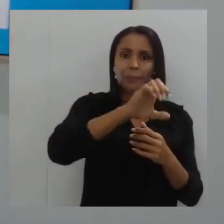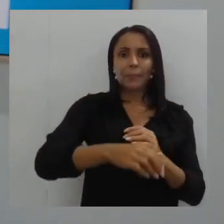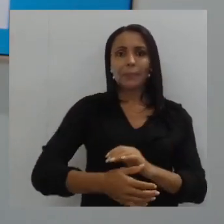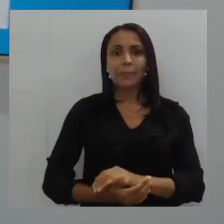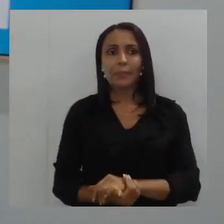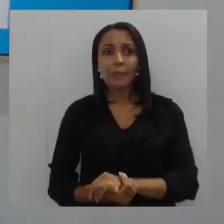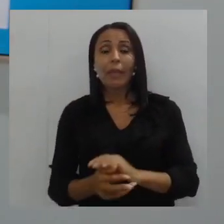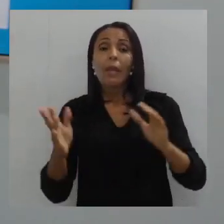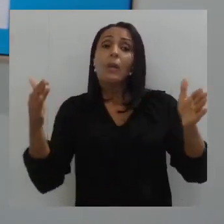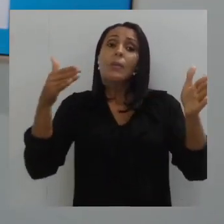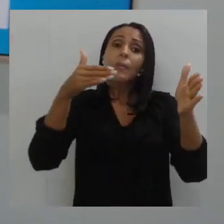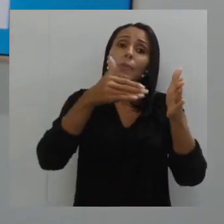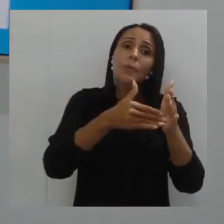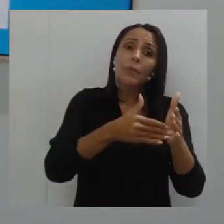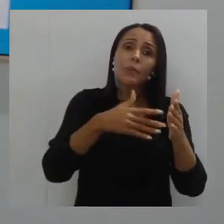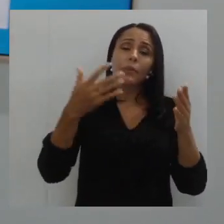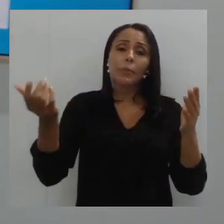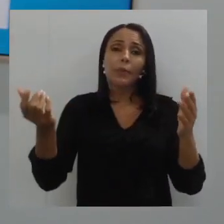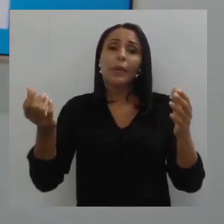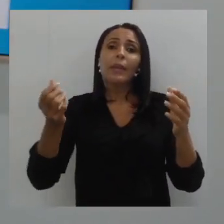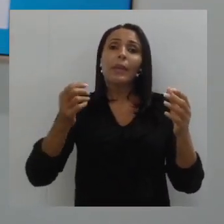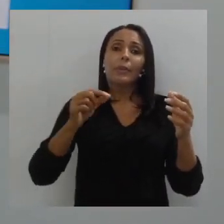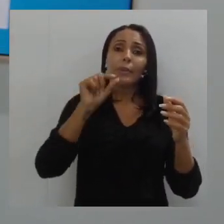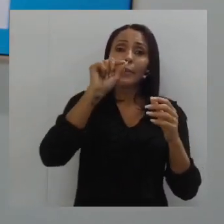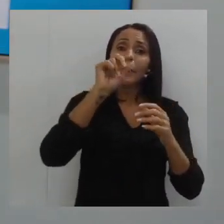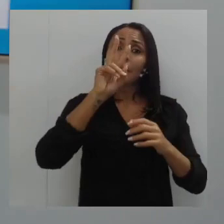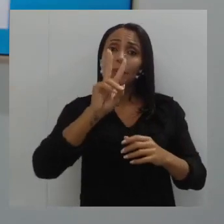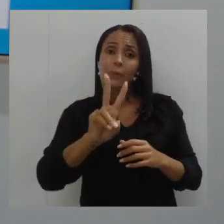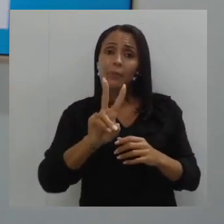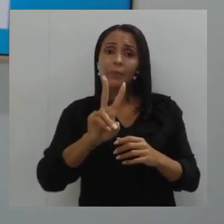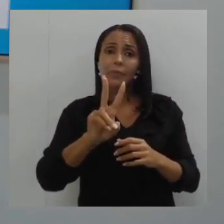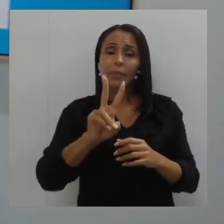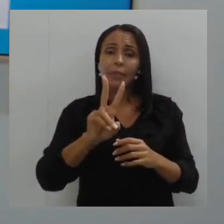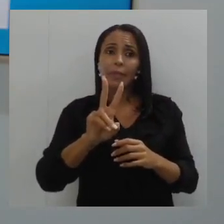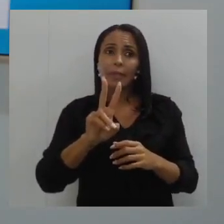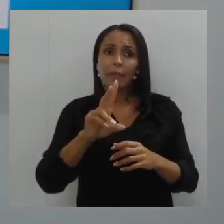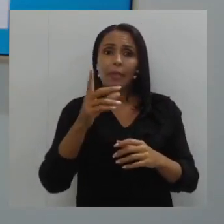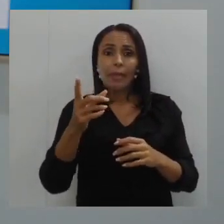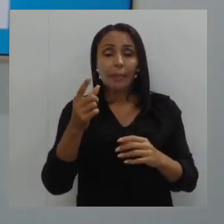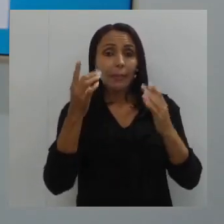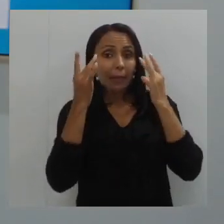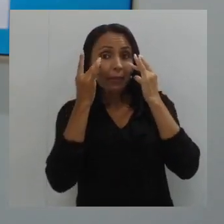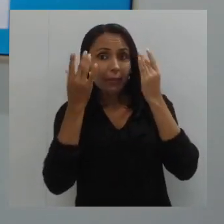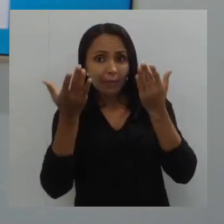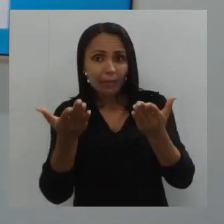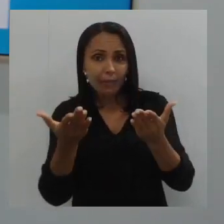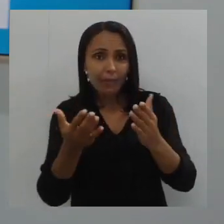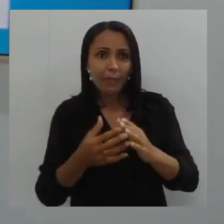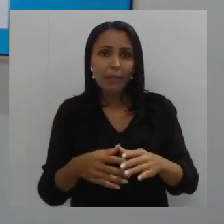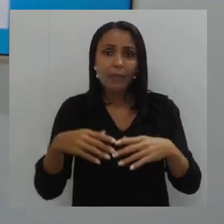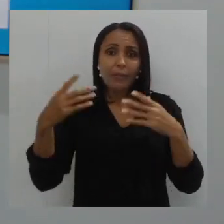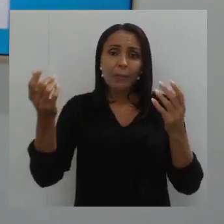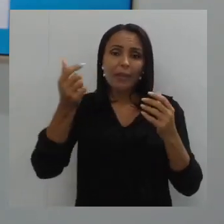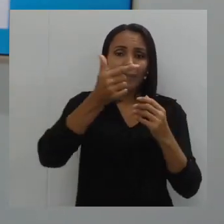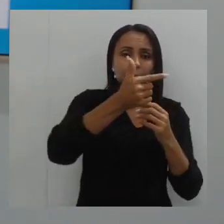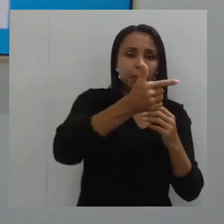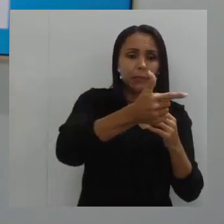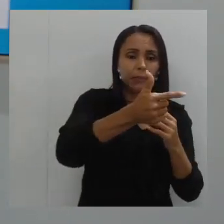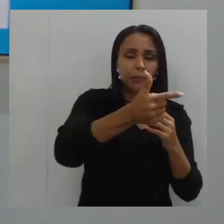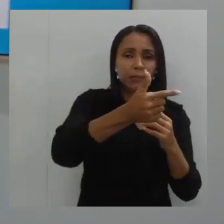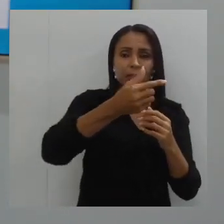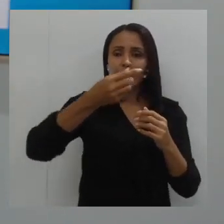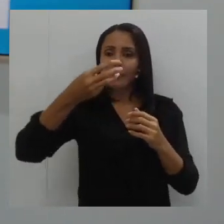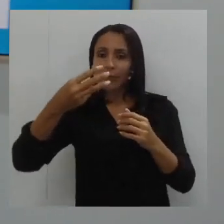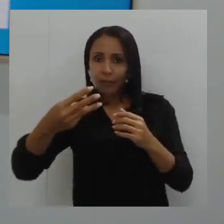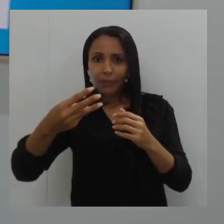falta o último, né? Eu tenho o ponto V e eu vou marcar, olha bem, eu vou marcar o 2 e vou marcar